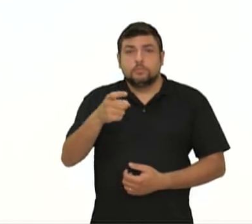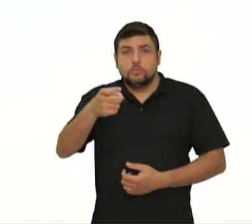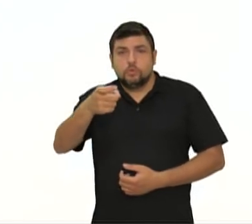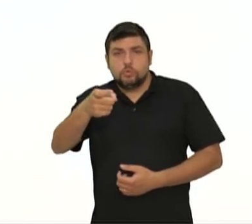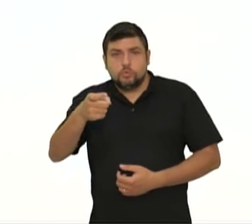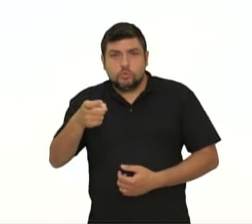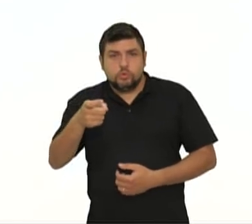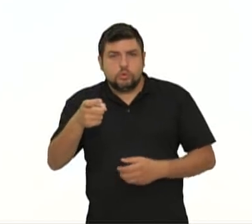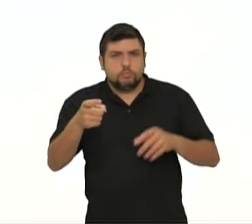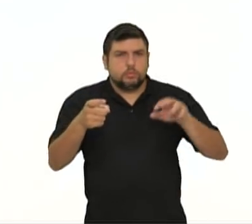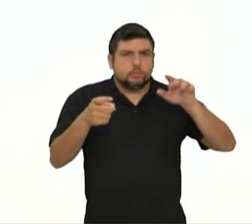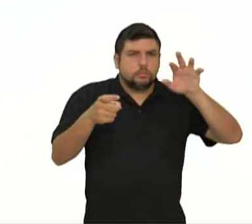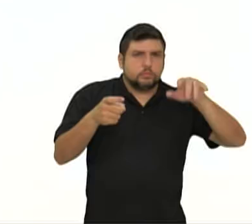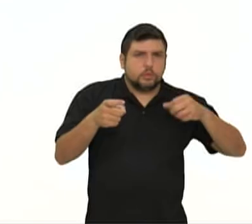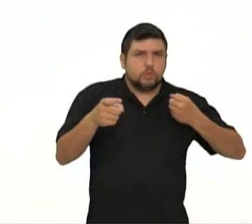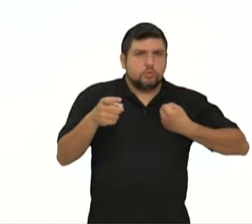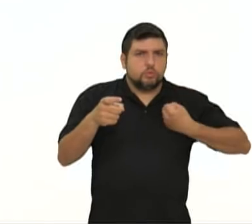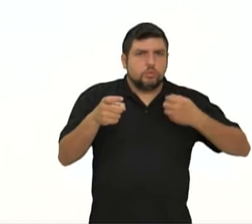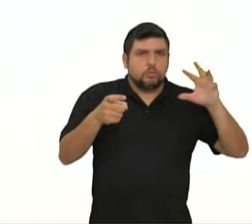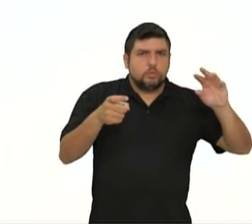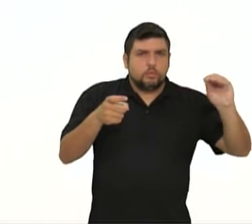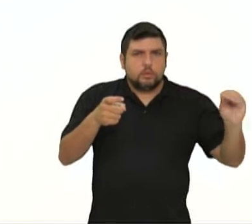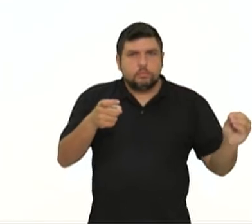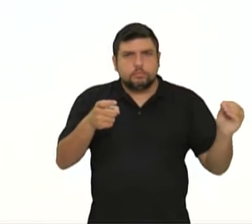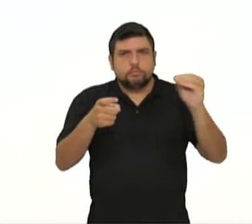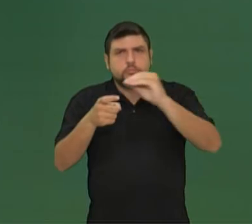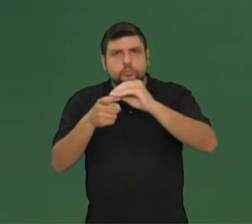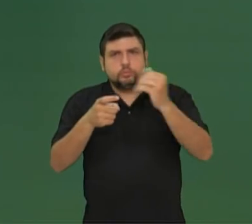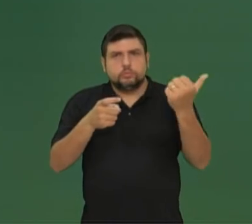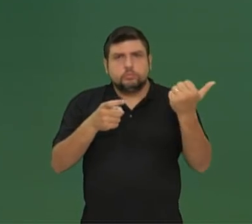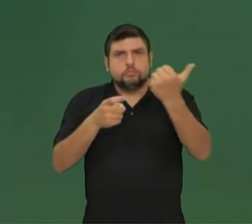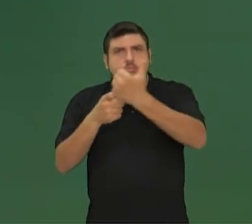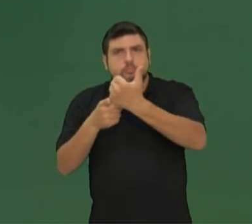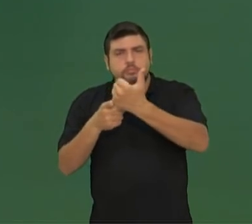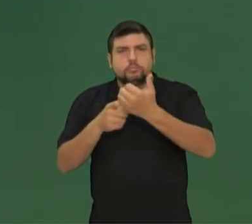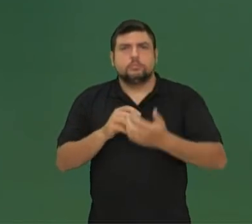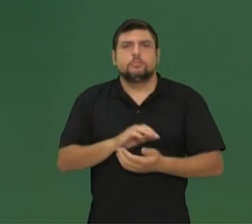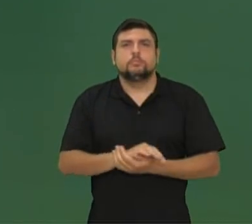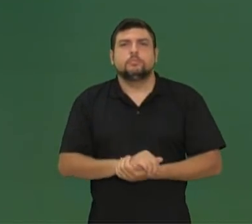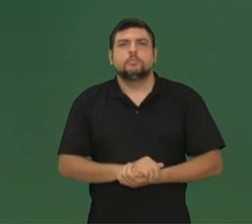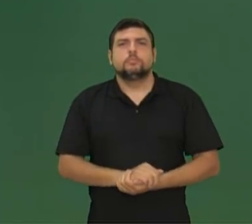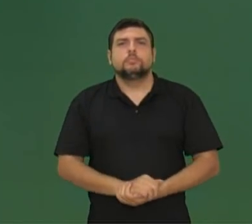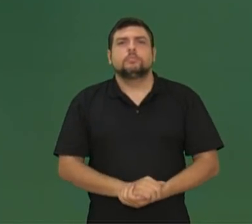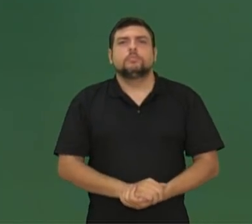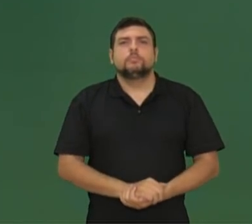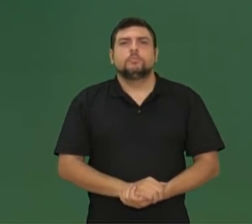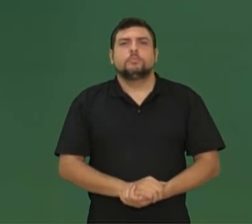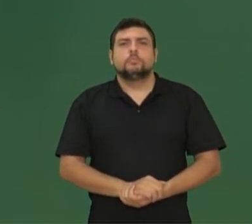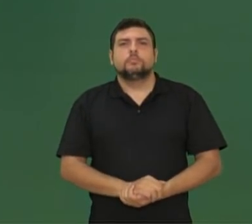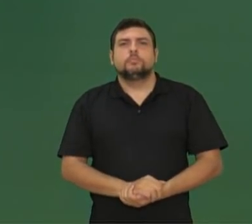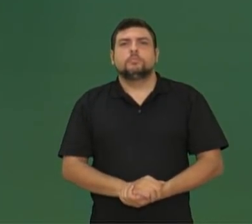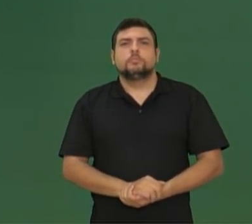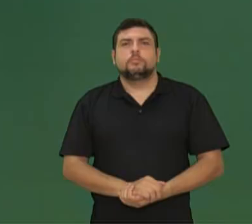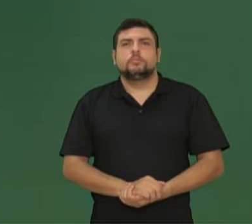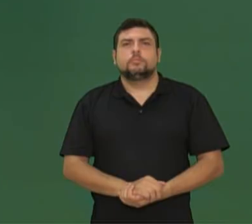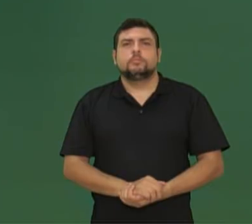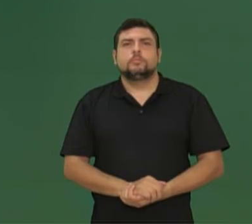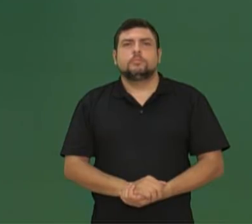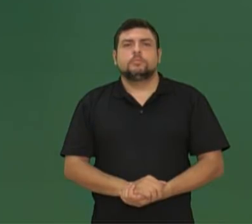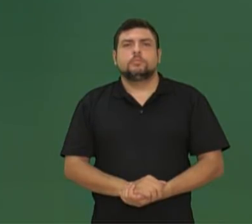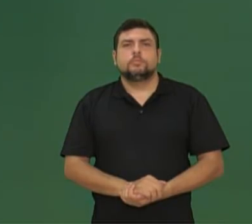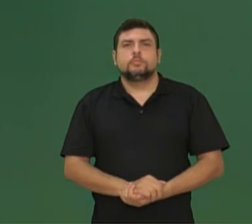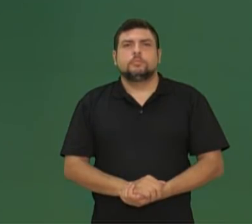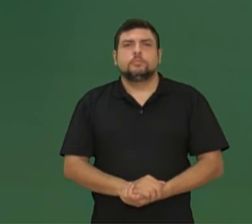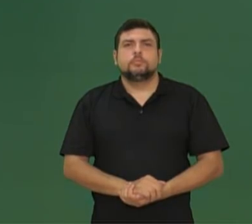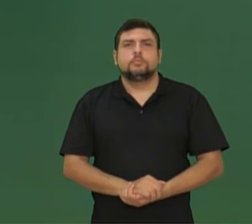substituindo o menos 3 no lugar do x, eu vou ter o quê? Menos 3, menos 1. Menos 3 menos 1 é menos 4 e o módulo de